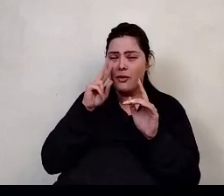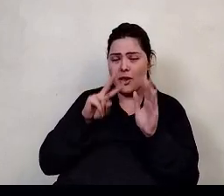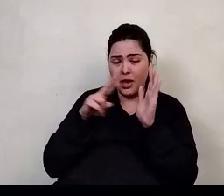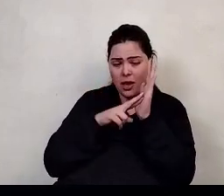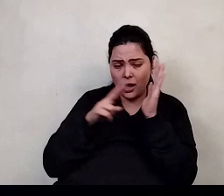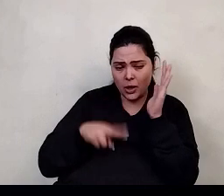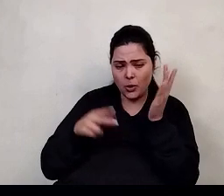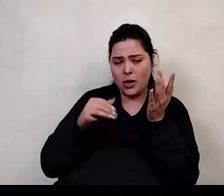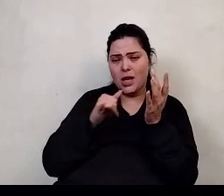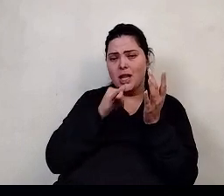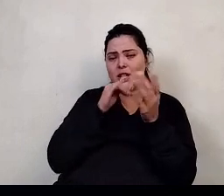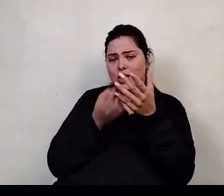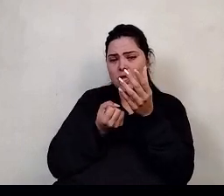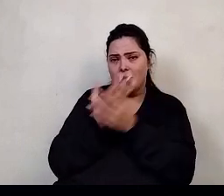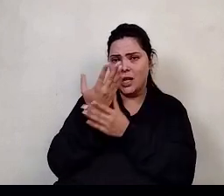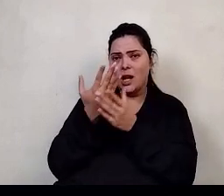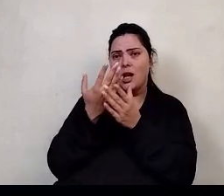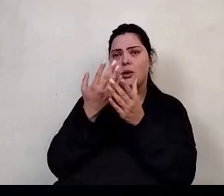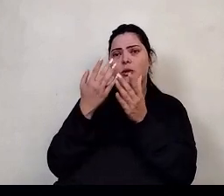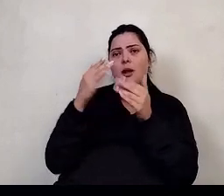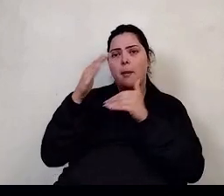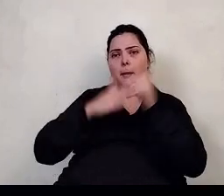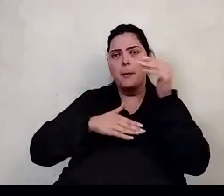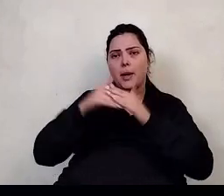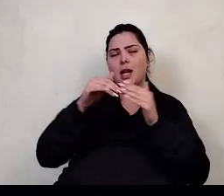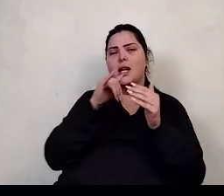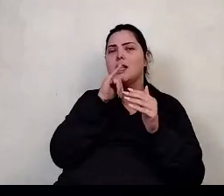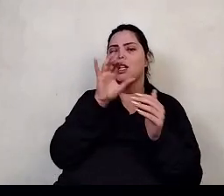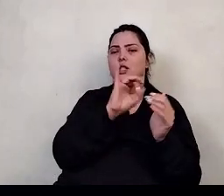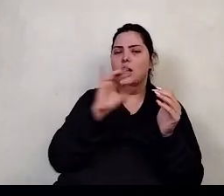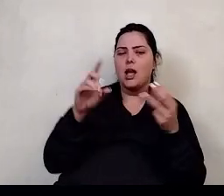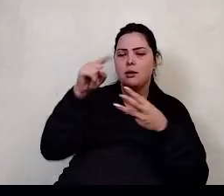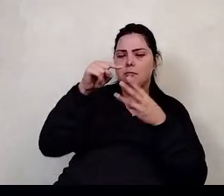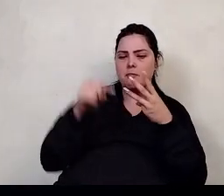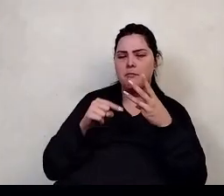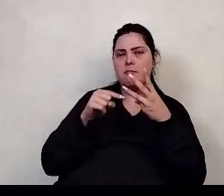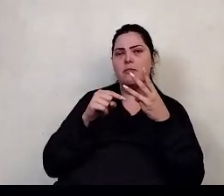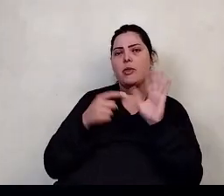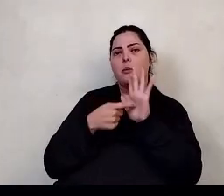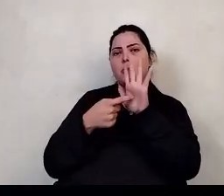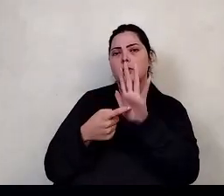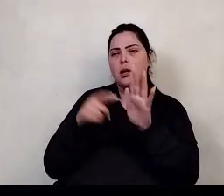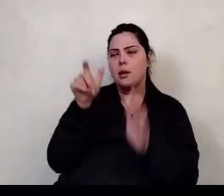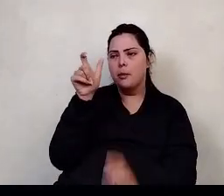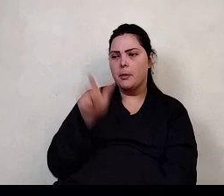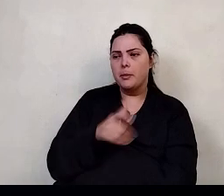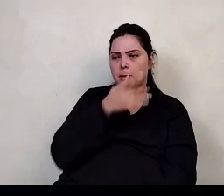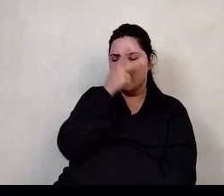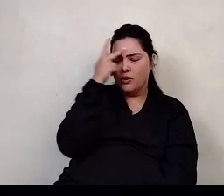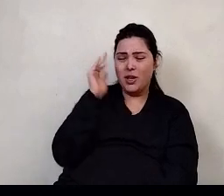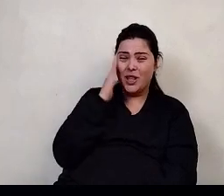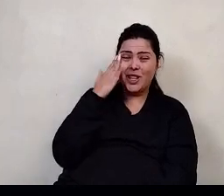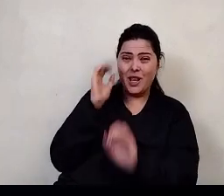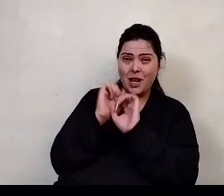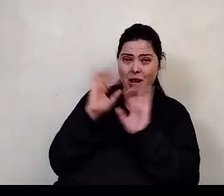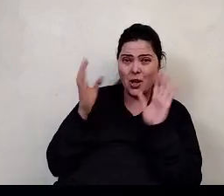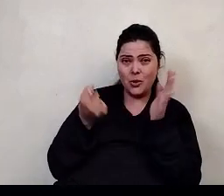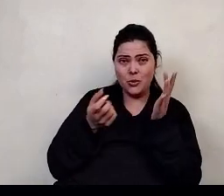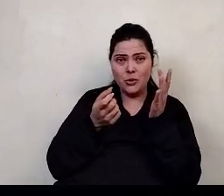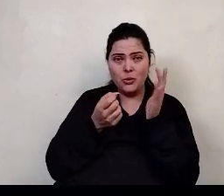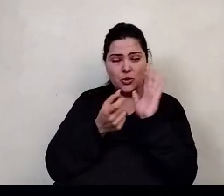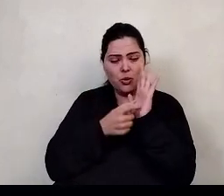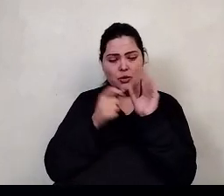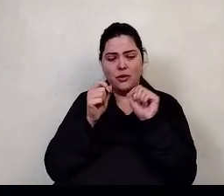na execução dos testes unitários ou dos testes dos devs e passar para alguém e essa pessoa vai entender o que o software faz? Dificilmente não. Dificilmente ele vai